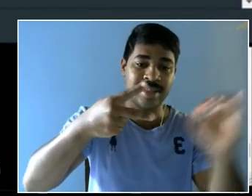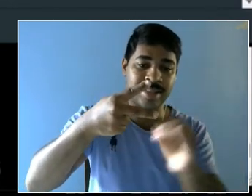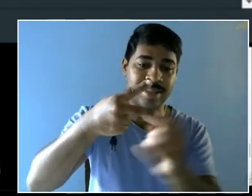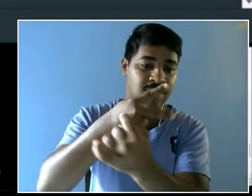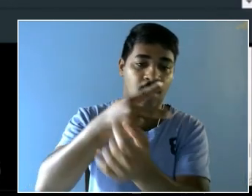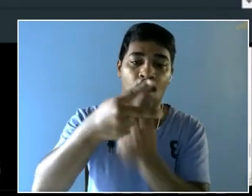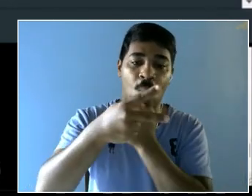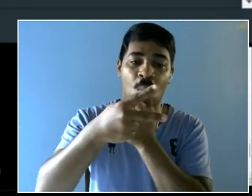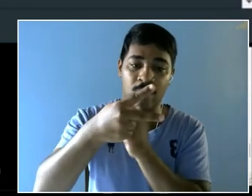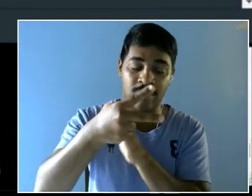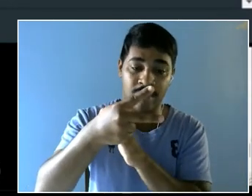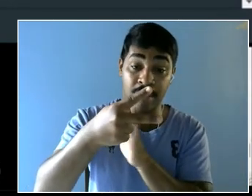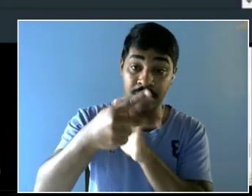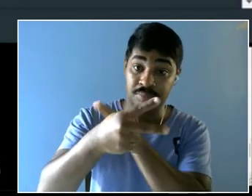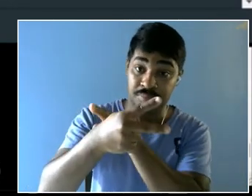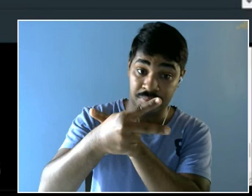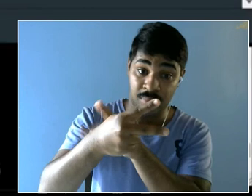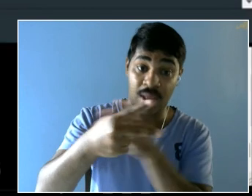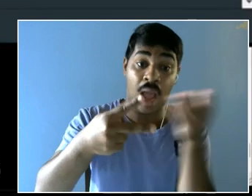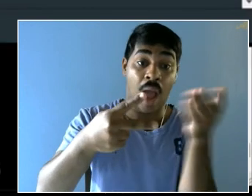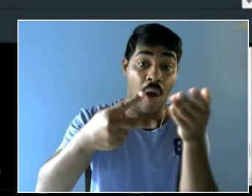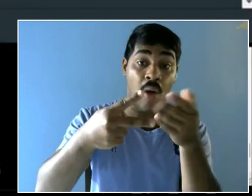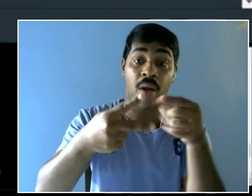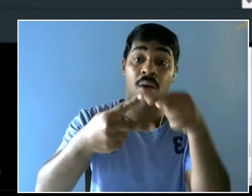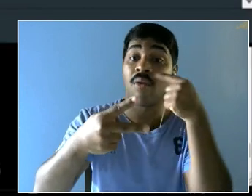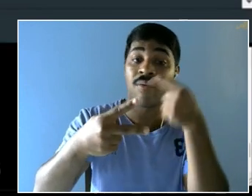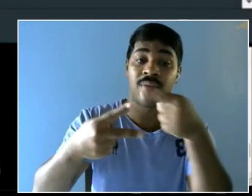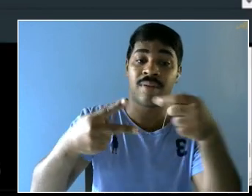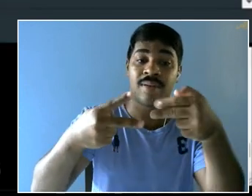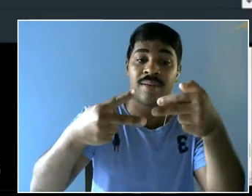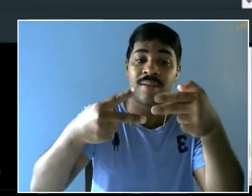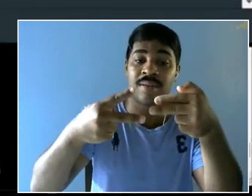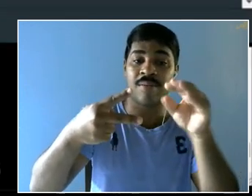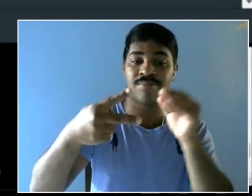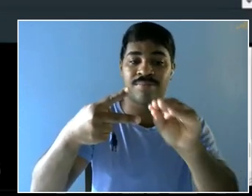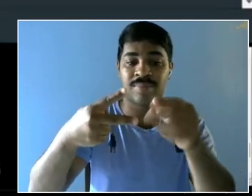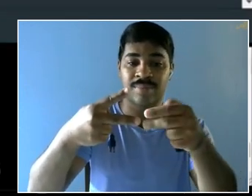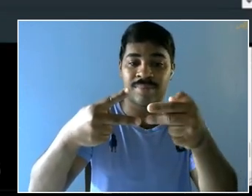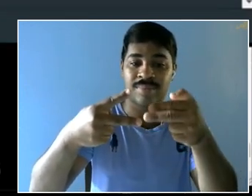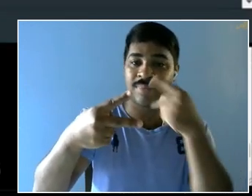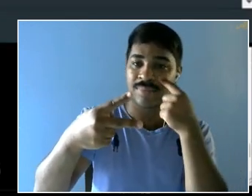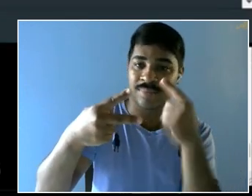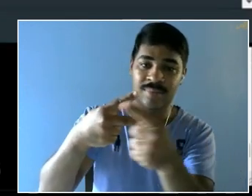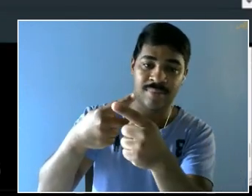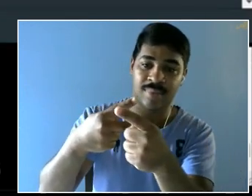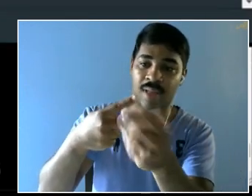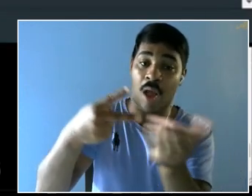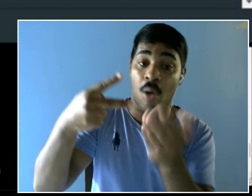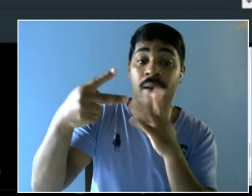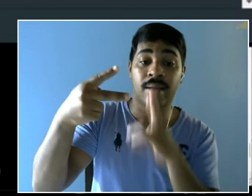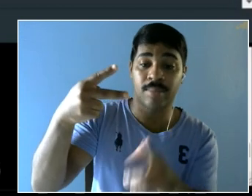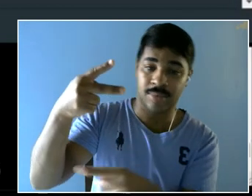entendeu como é que usa o menor igual, menor, maior. E se você tem problemas em lembrar o que é esses operadores aqui, você está olhando isso aqui e